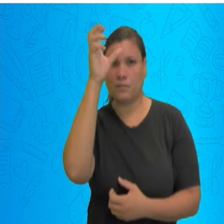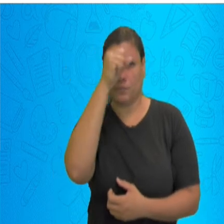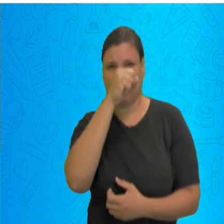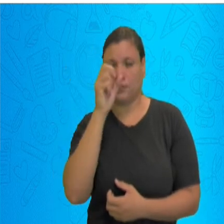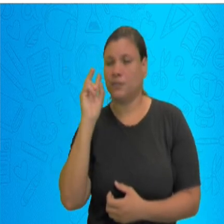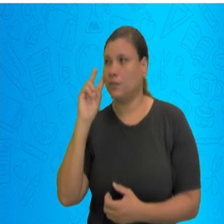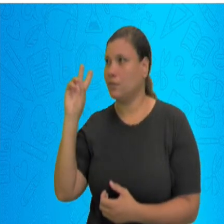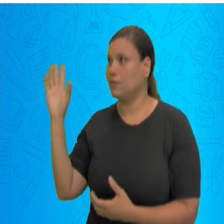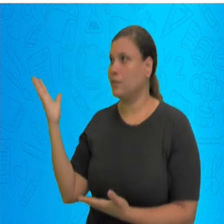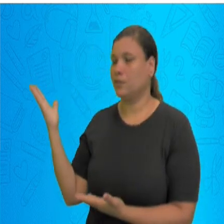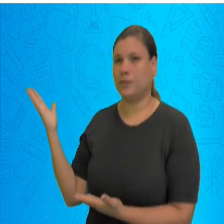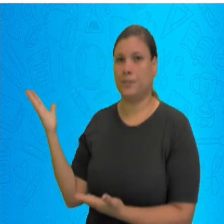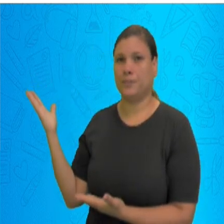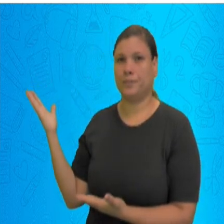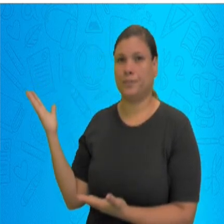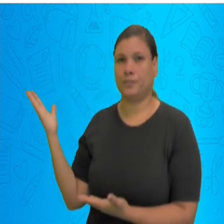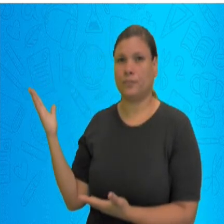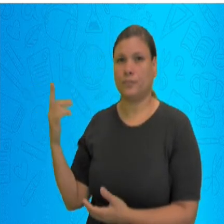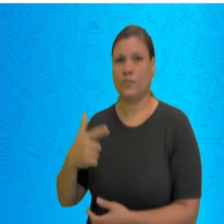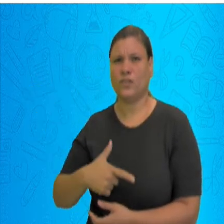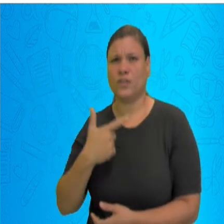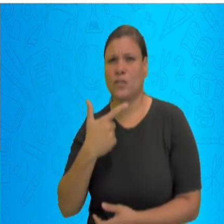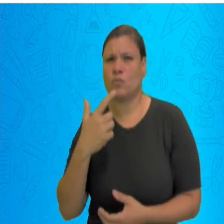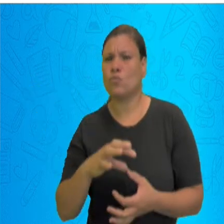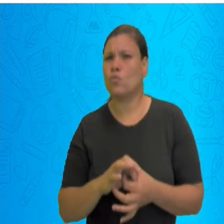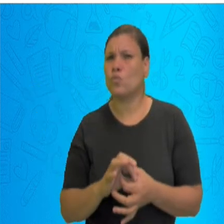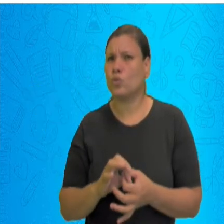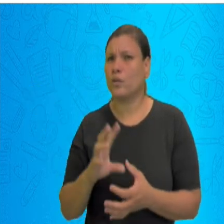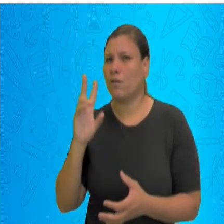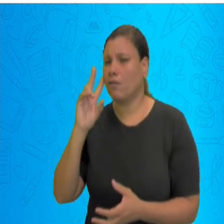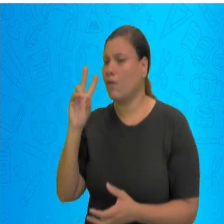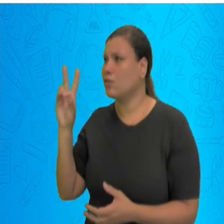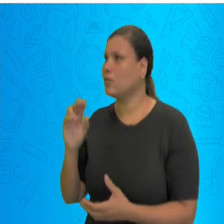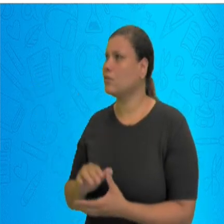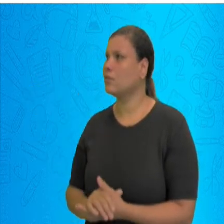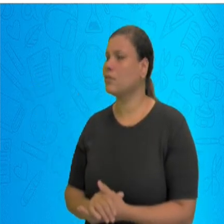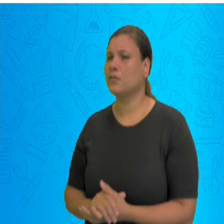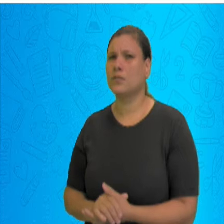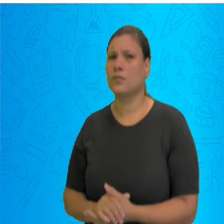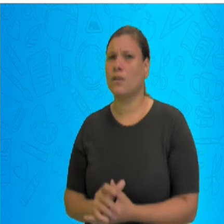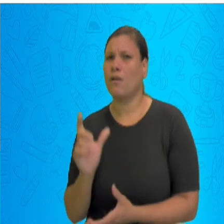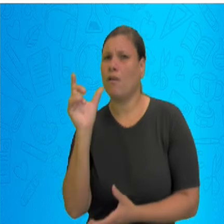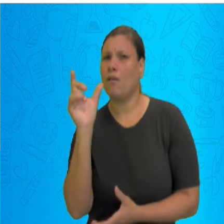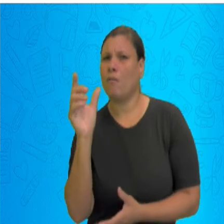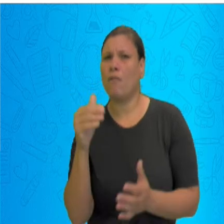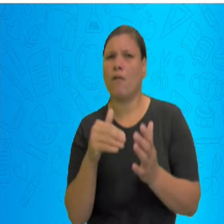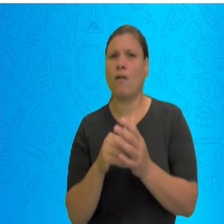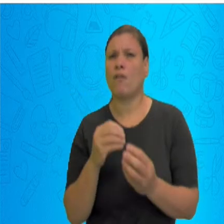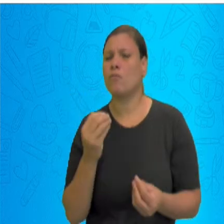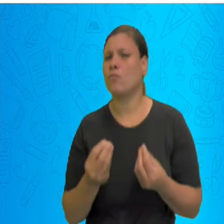segunda conjugação, aprender. Olha as terminações, ria.